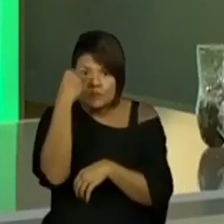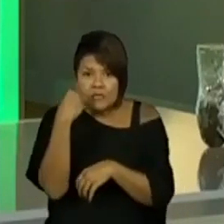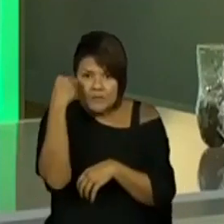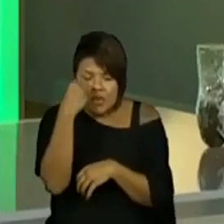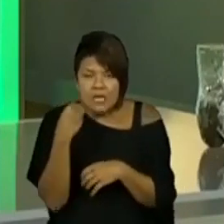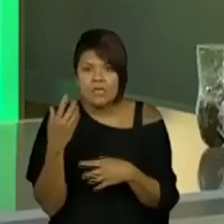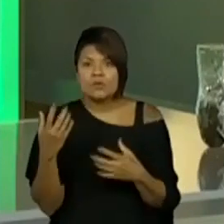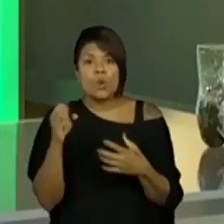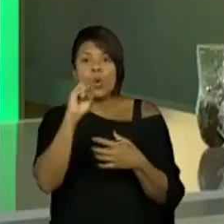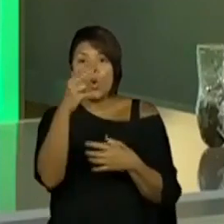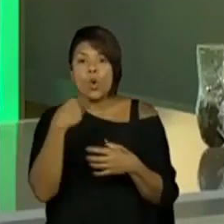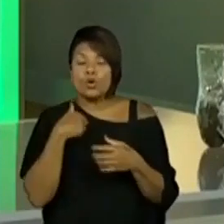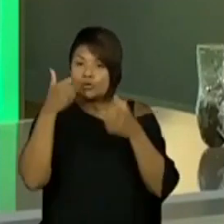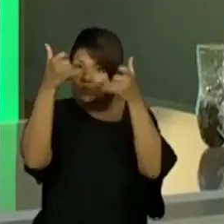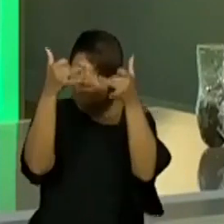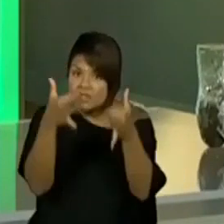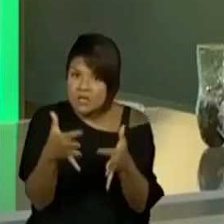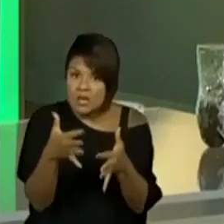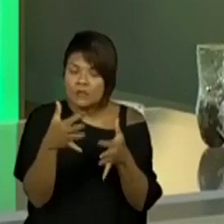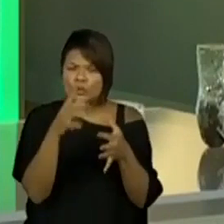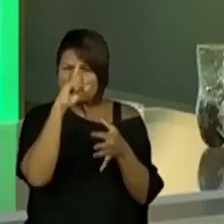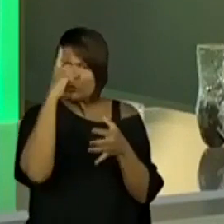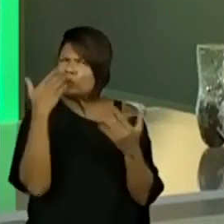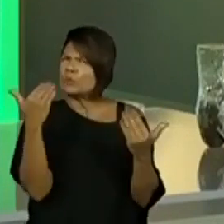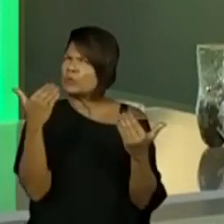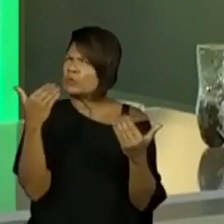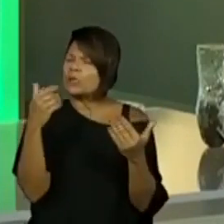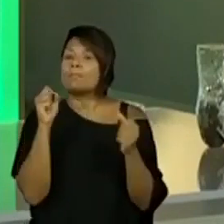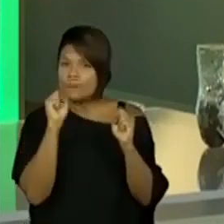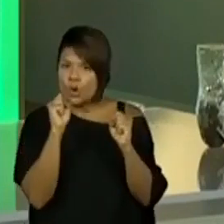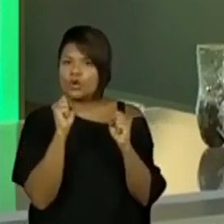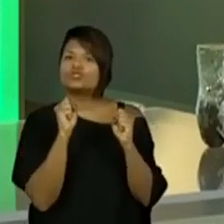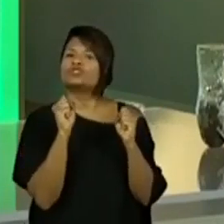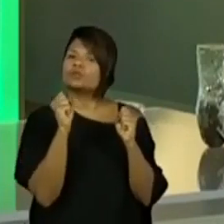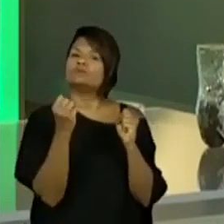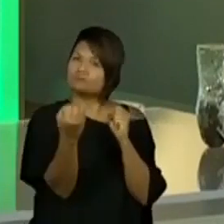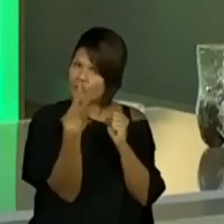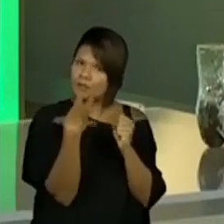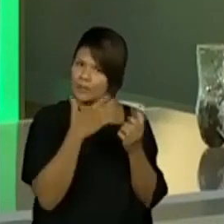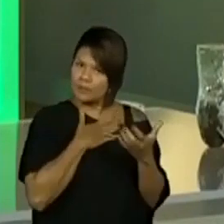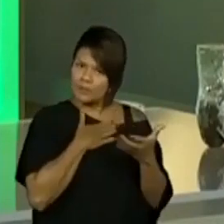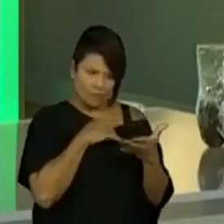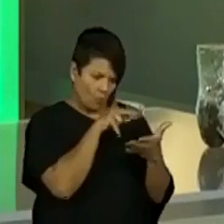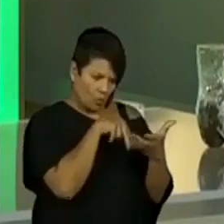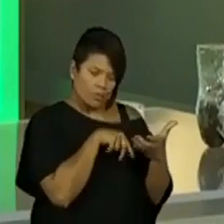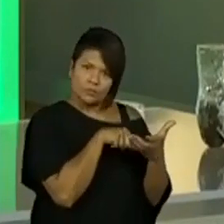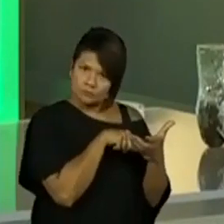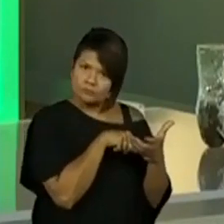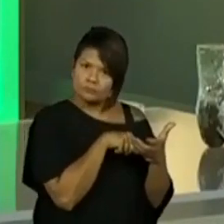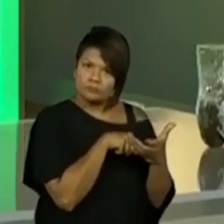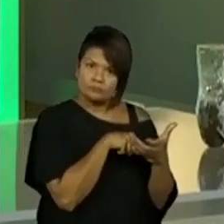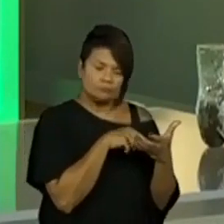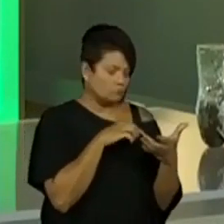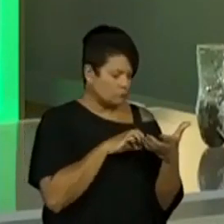ou sobre o que eu estou falando aqui para vocês, vocês podem escrever, que daí eu vou olhando aqui, tá bom? Deixa eu só